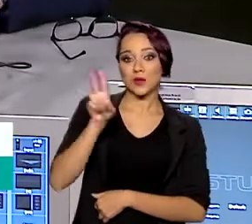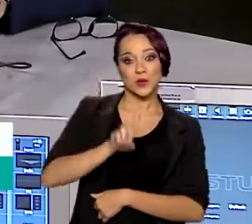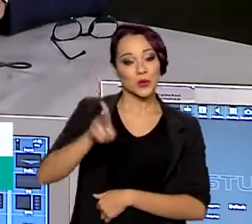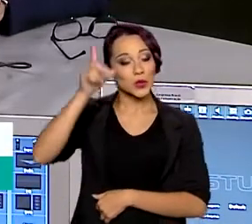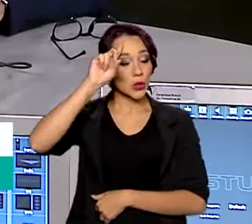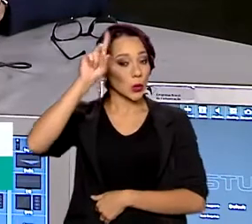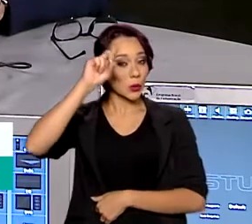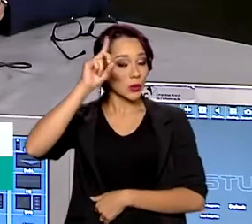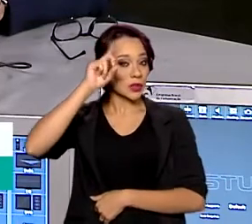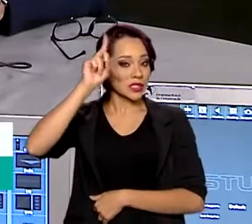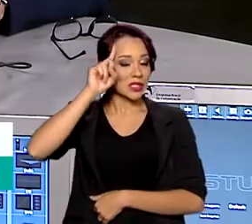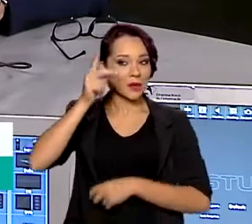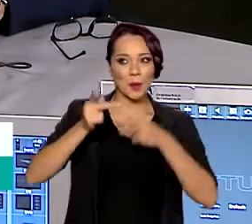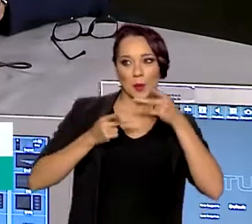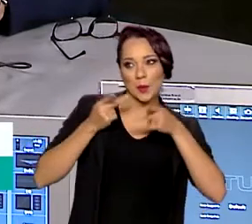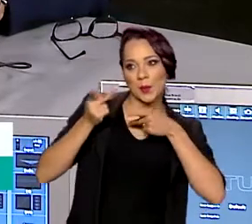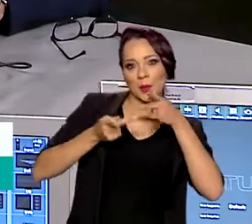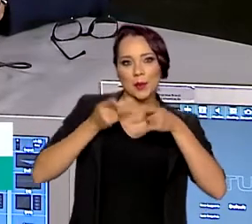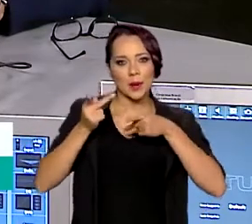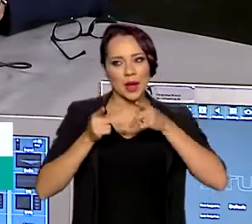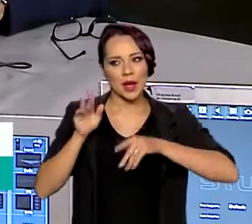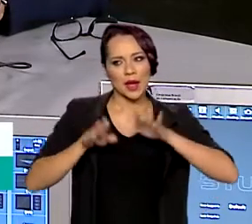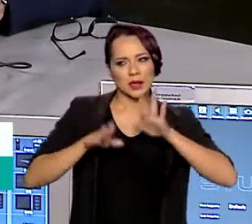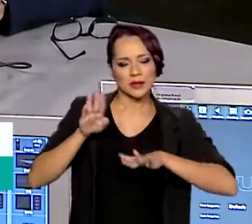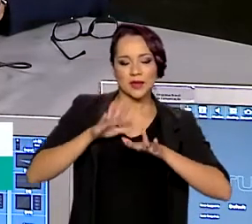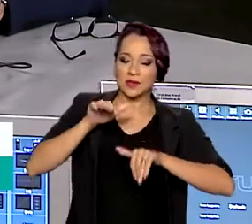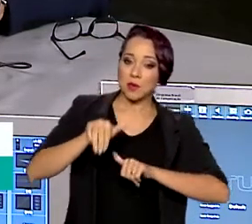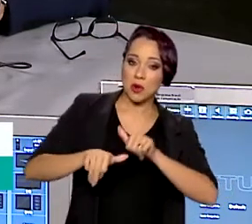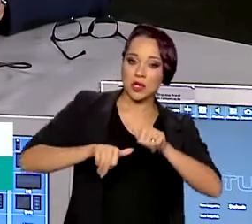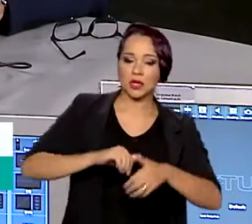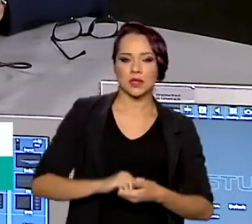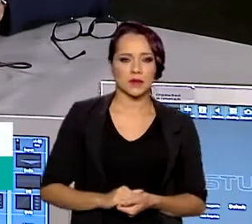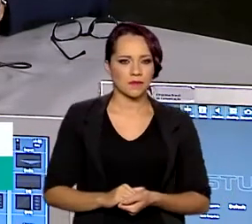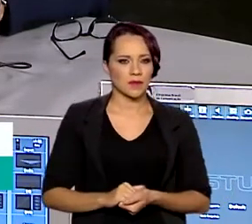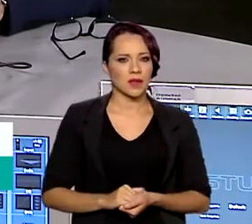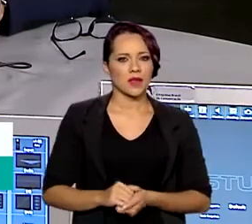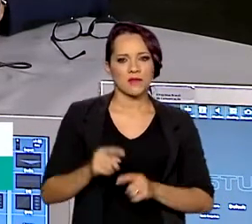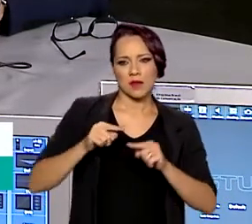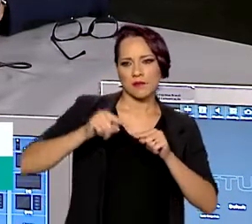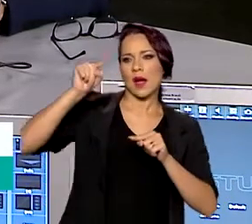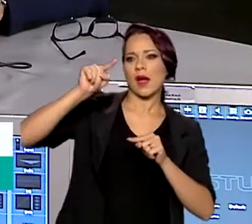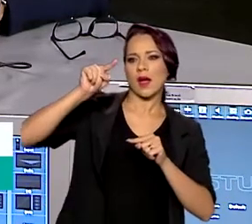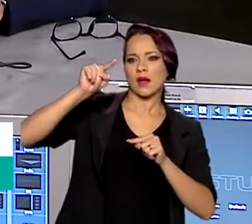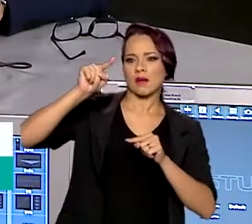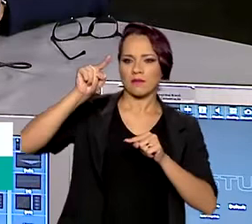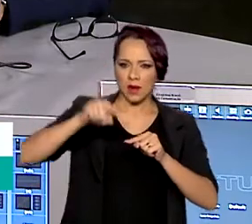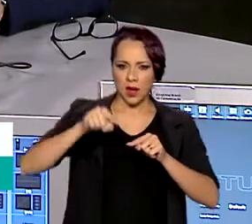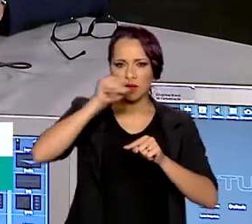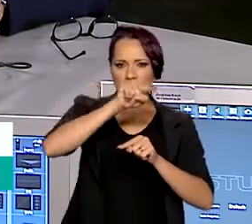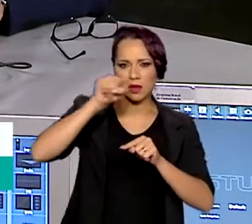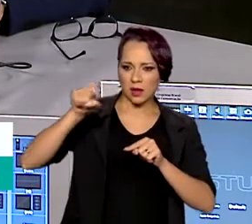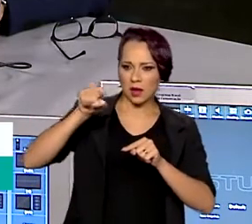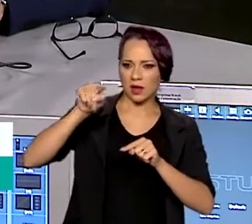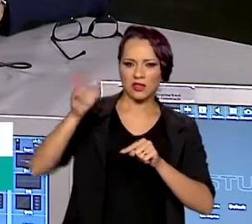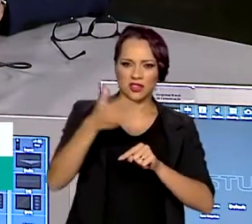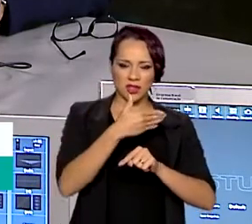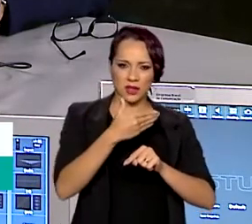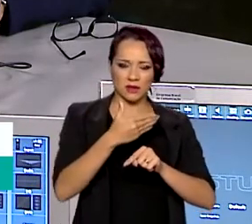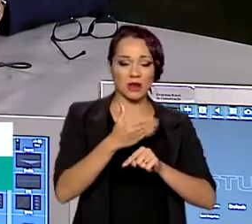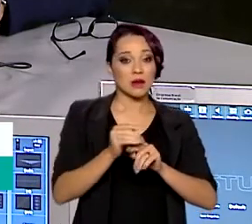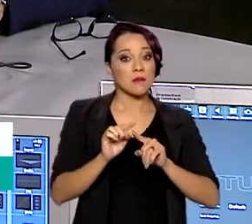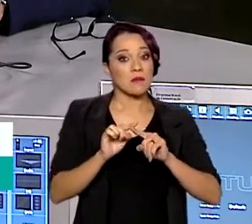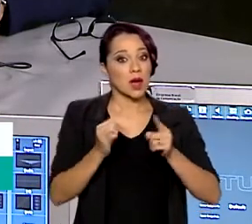todos os dias e que volta e meia passa por mudanças. Vai acento, vem hífen, sai trema. Mas